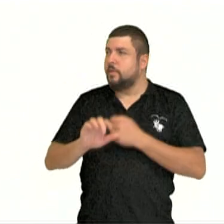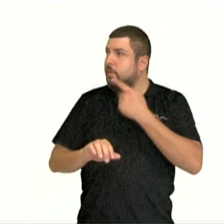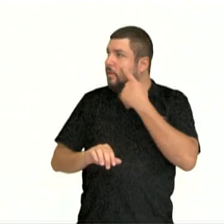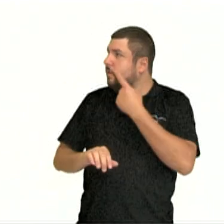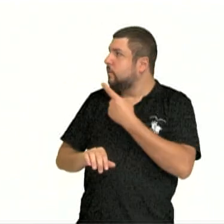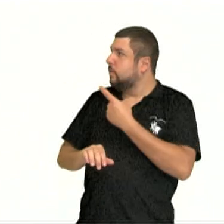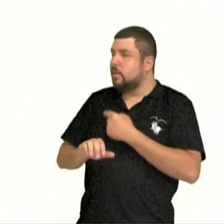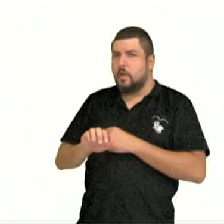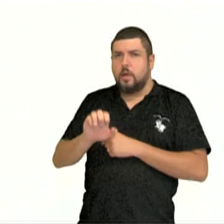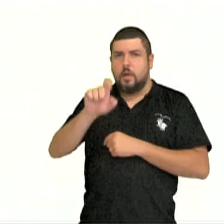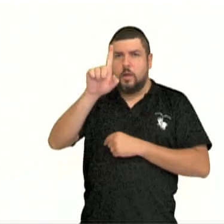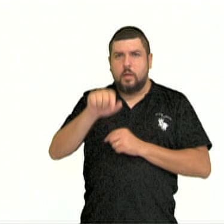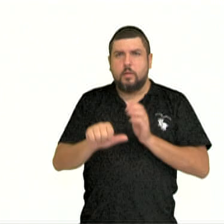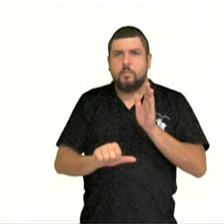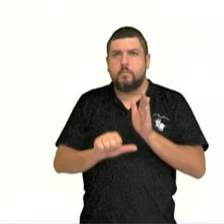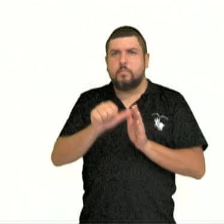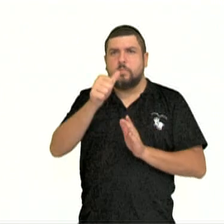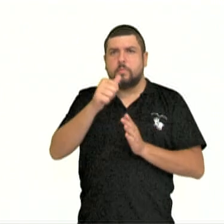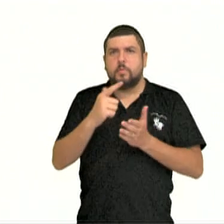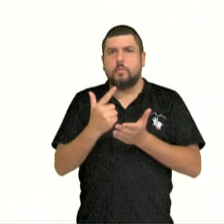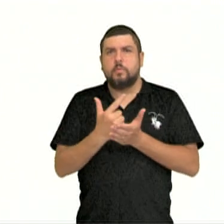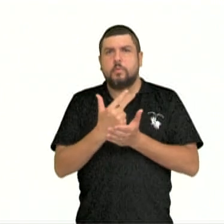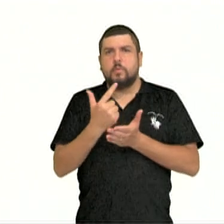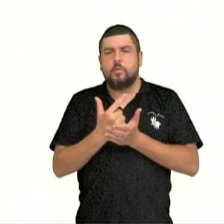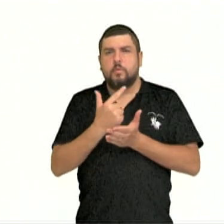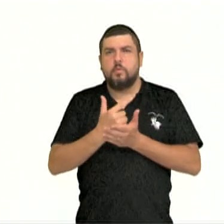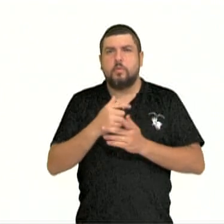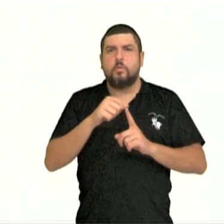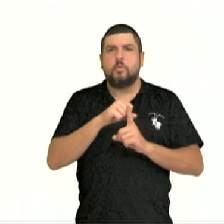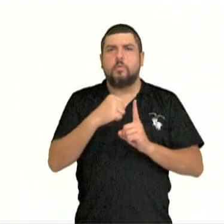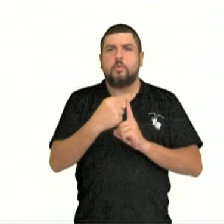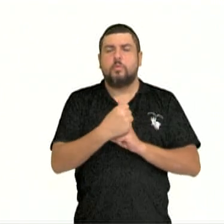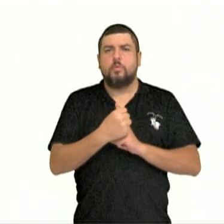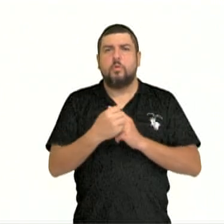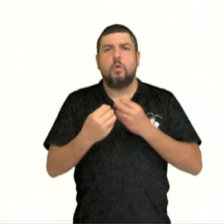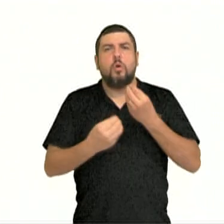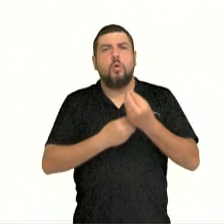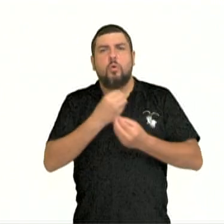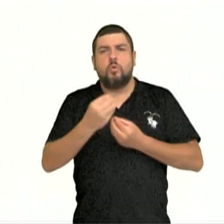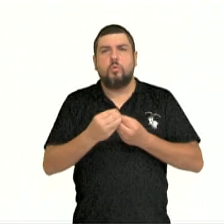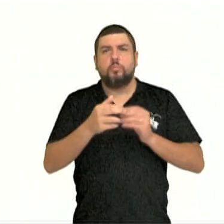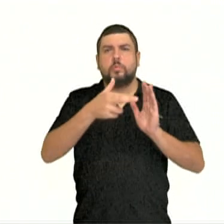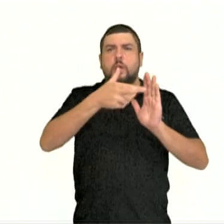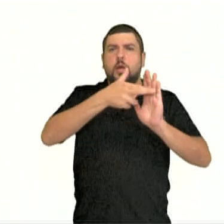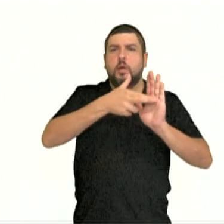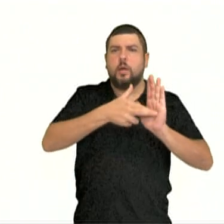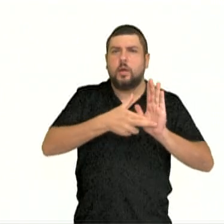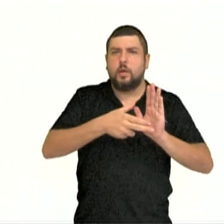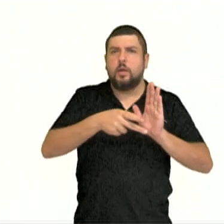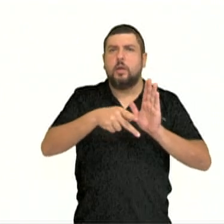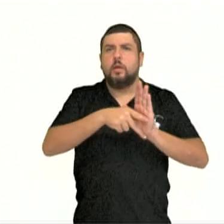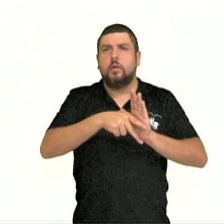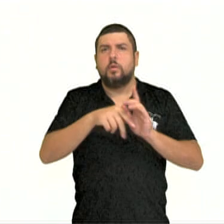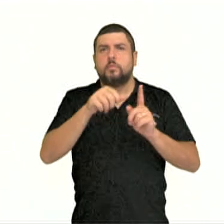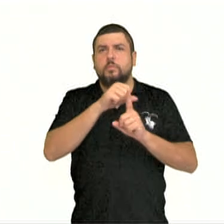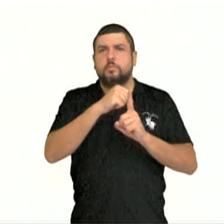assim, propriamente sociológico, que são as regras do método sociológico do final do século XIX, ali em